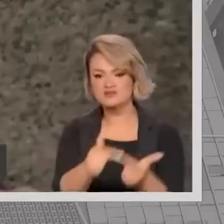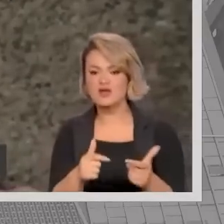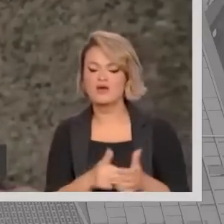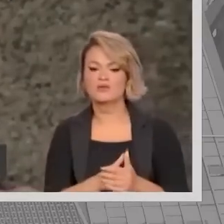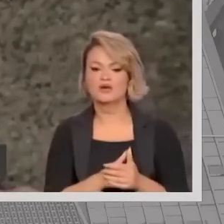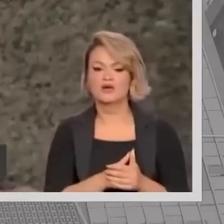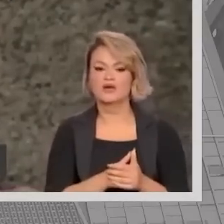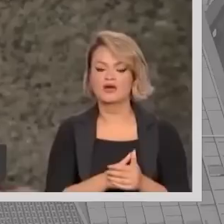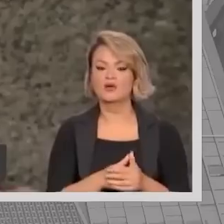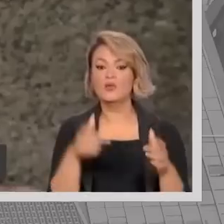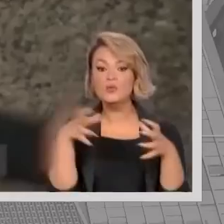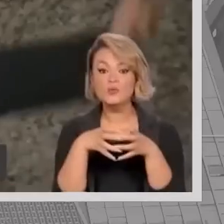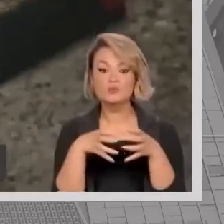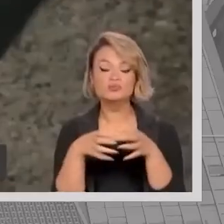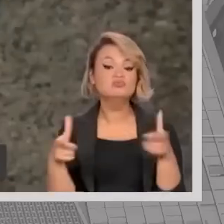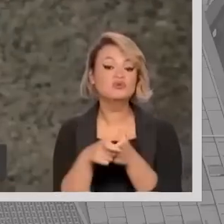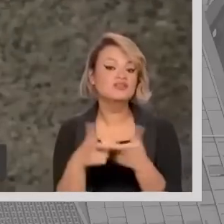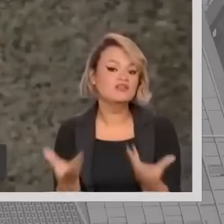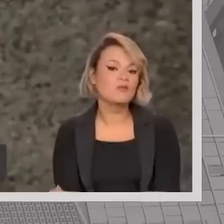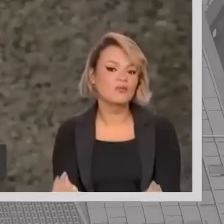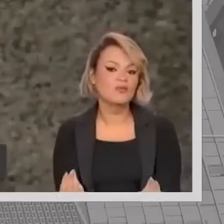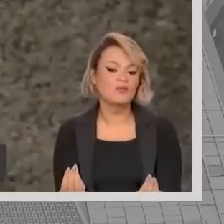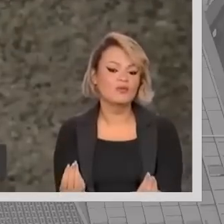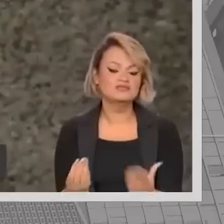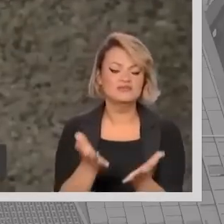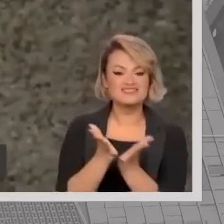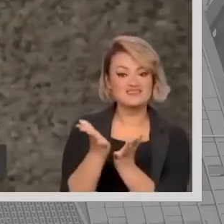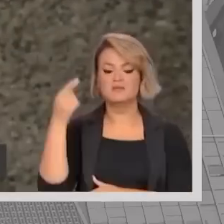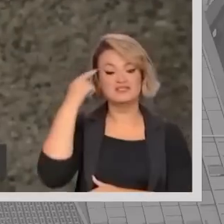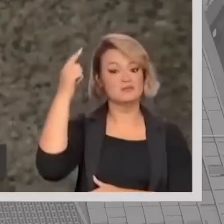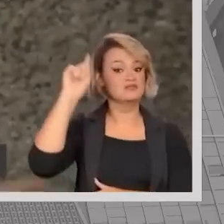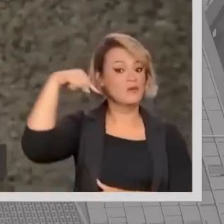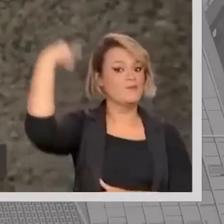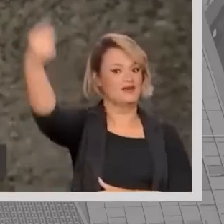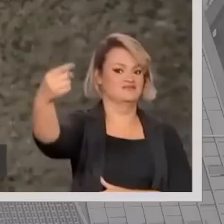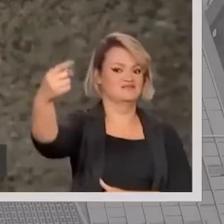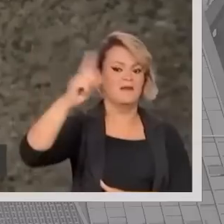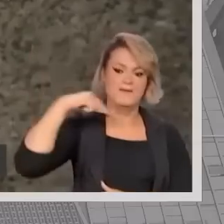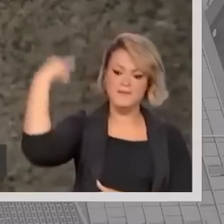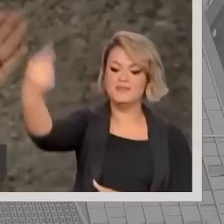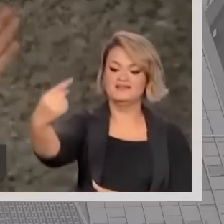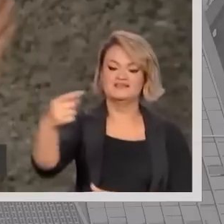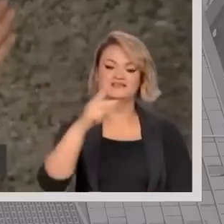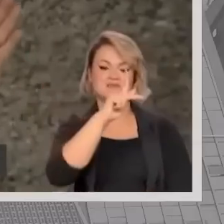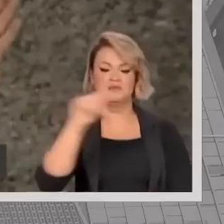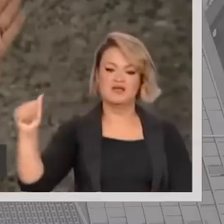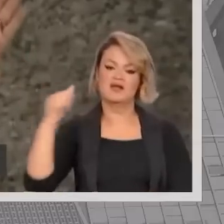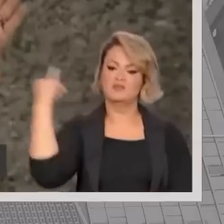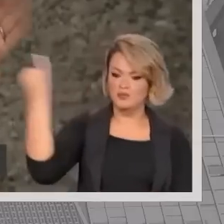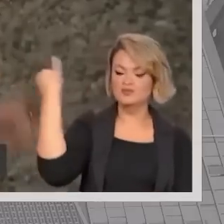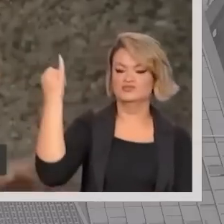saúde. 50% é quanto que o Estado gasta com funcionalismo público. Ou seja, juntando tudo isso,